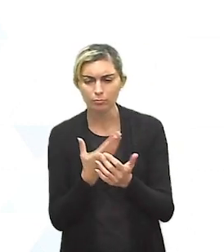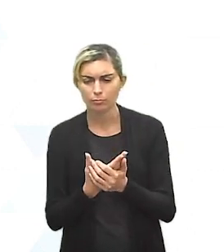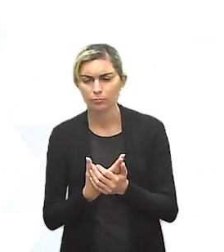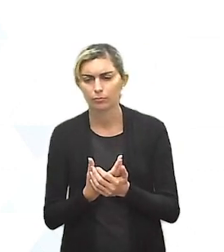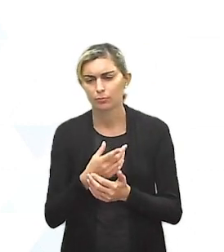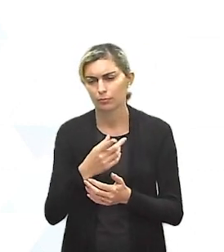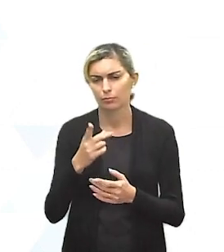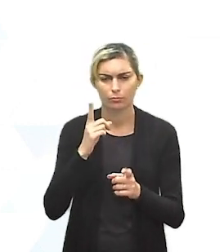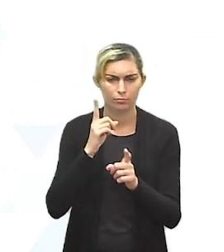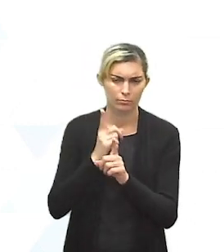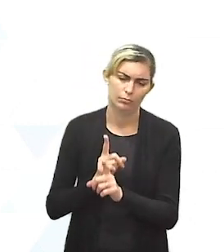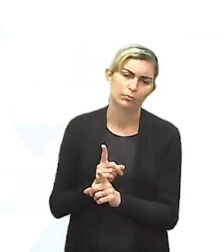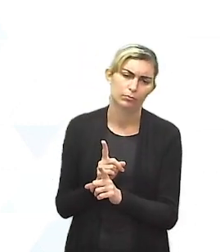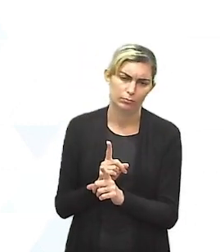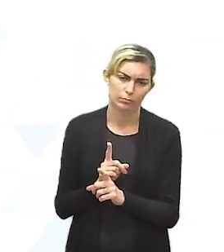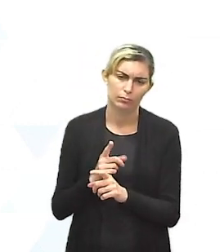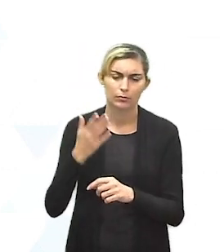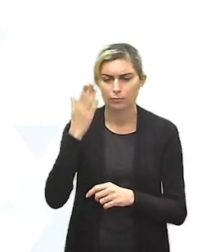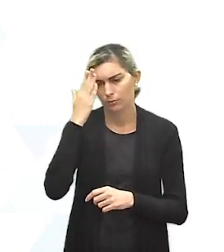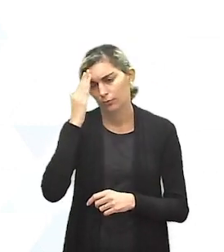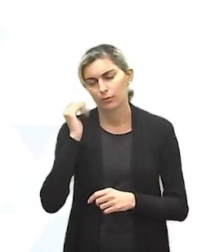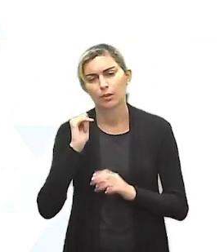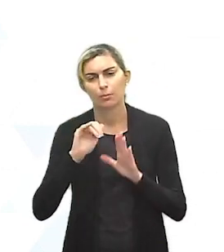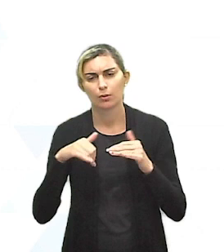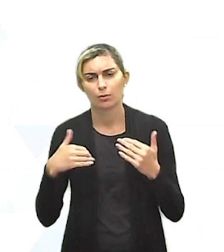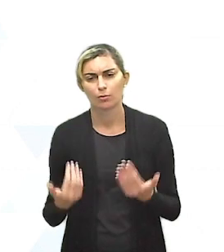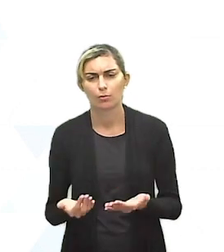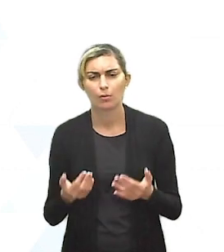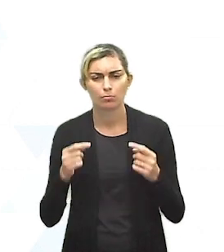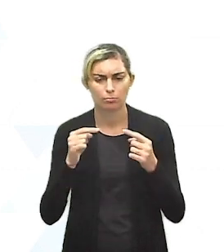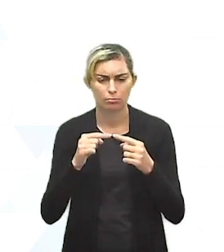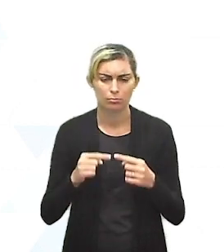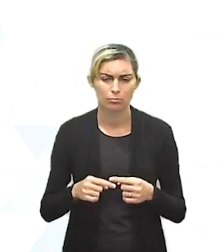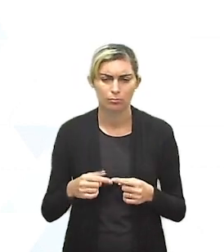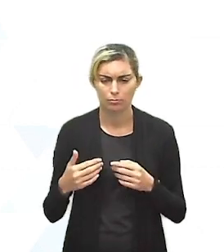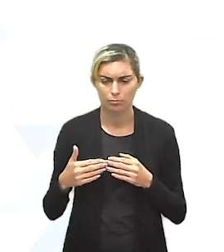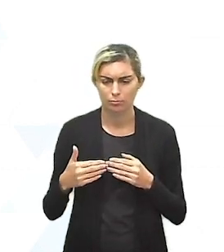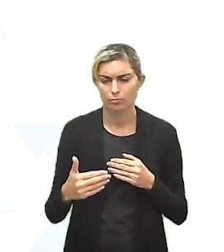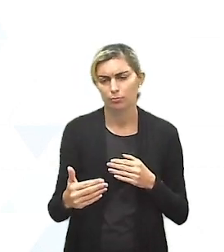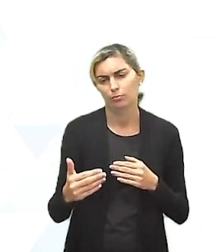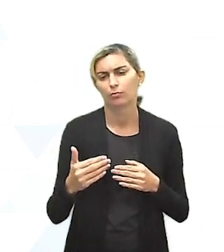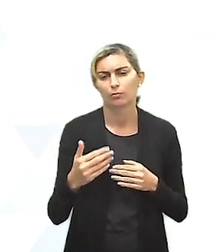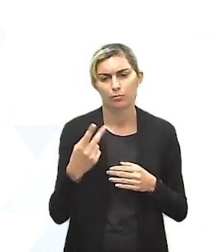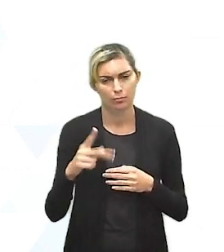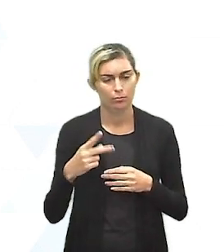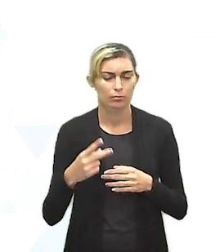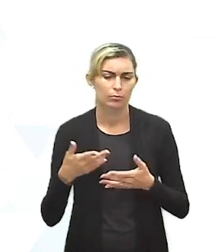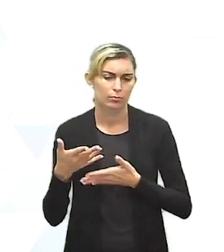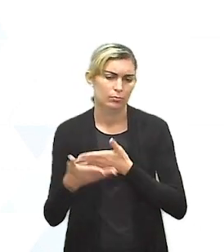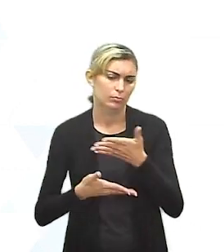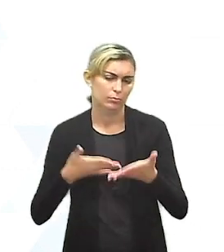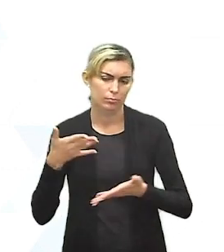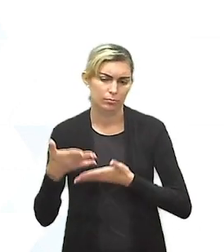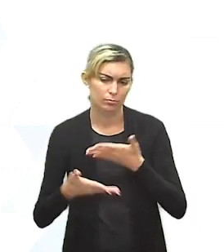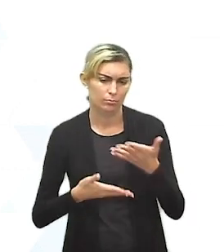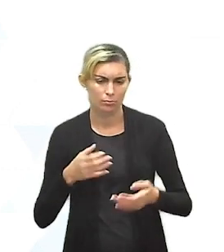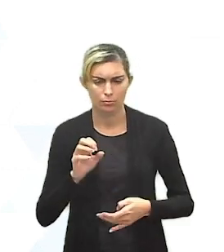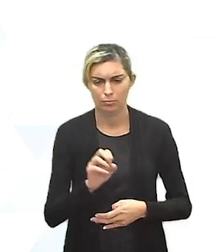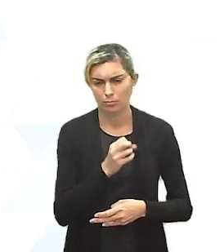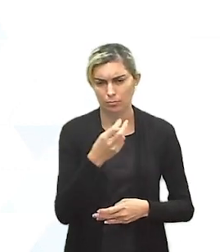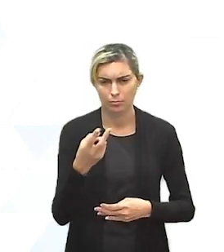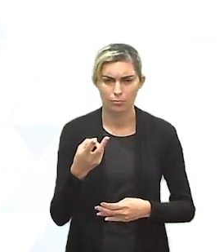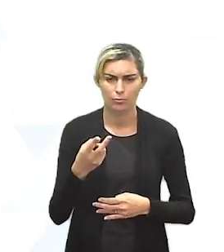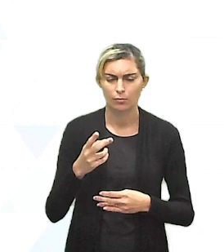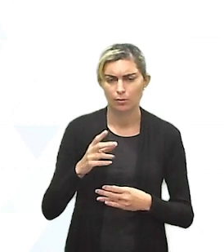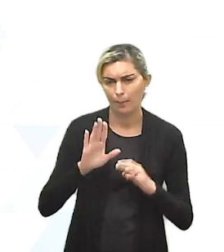seu diagnóstico e saber qual é a conduta que ele vai tomar no seu tratamento. Ou seja, agora